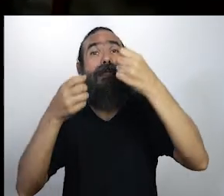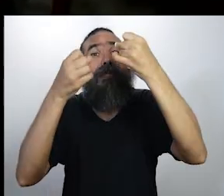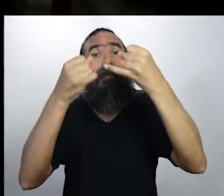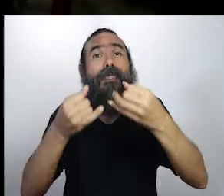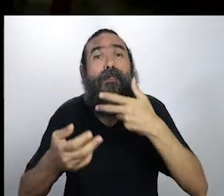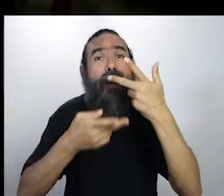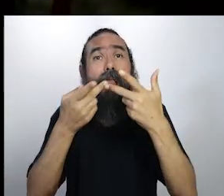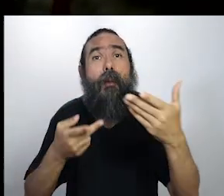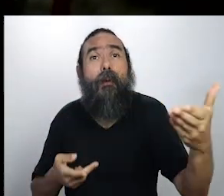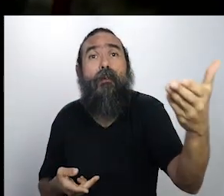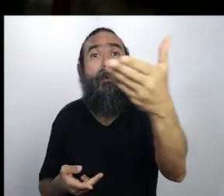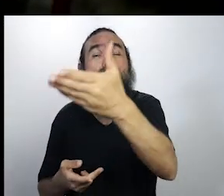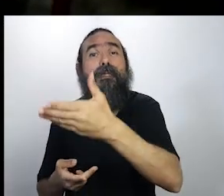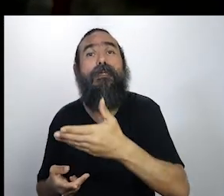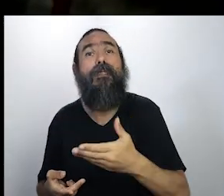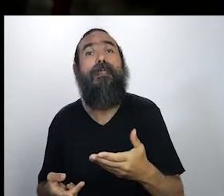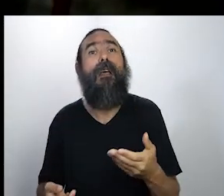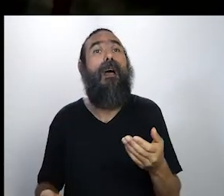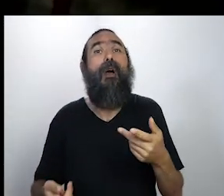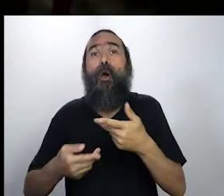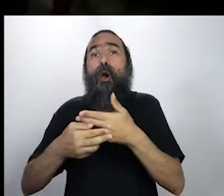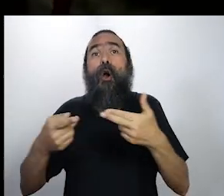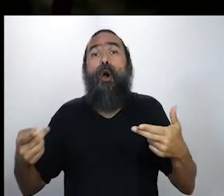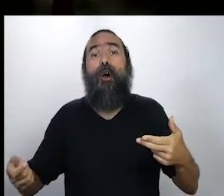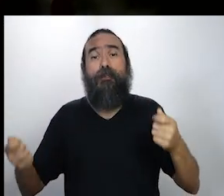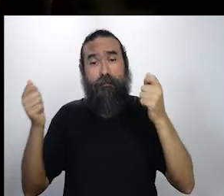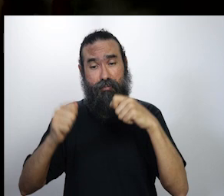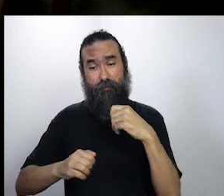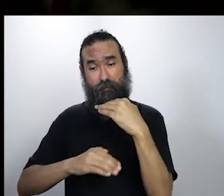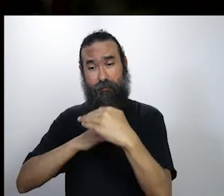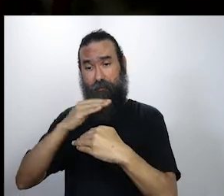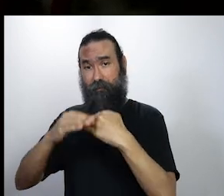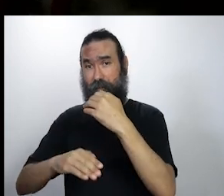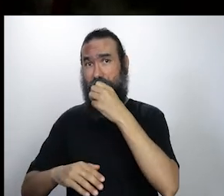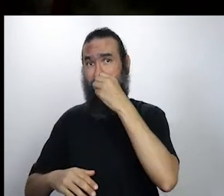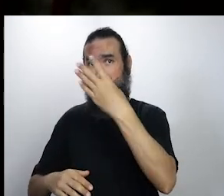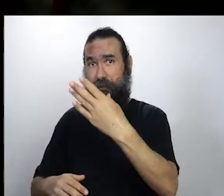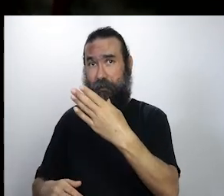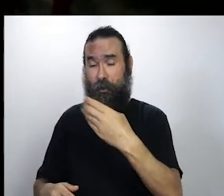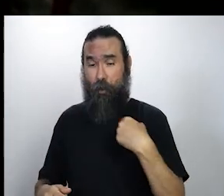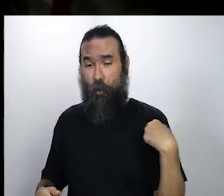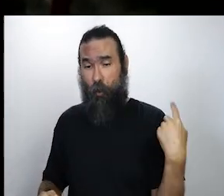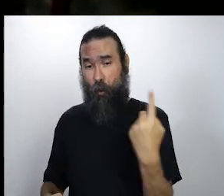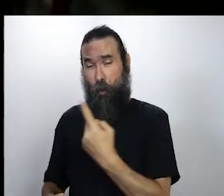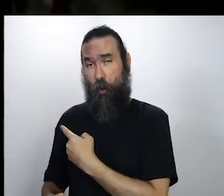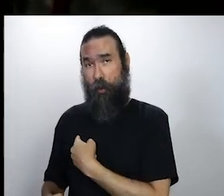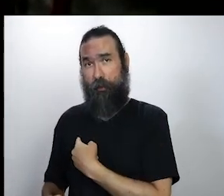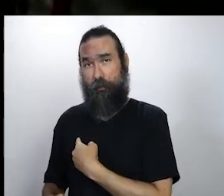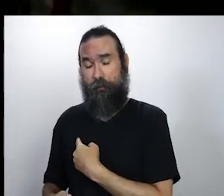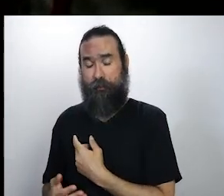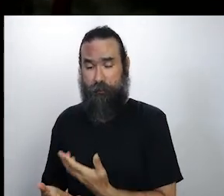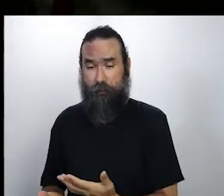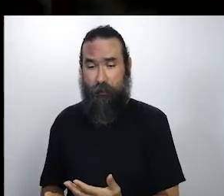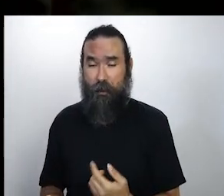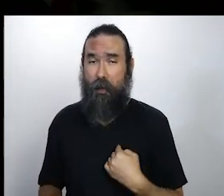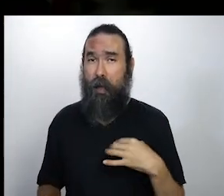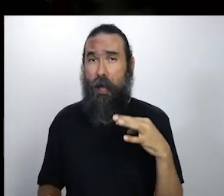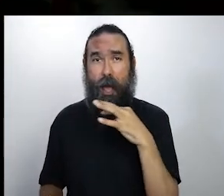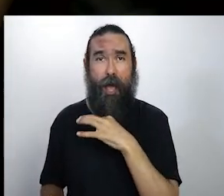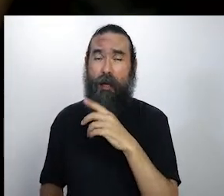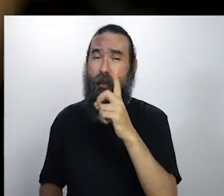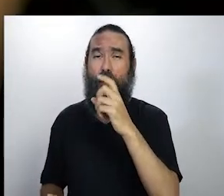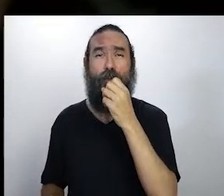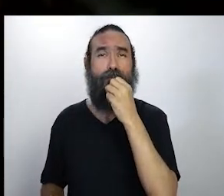visão. Né? Eu acho que muita coisa não vai avançar se não tiver essa escuta, mas eu acredito que os espaços já estão sendo,